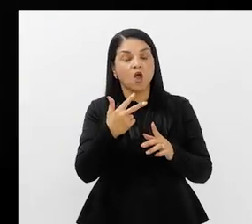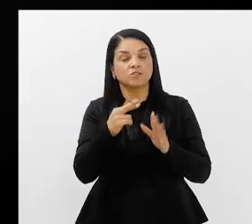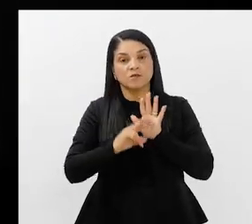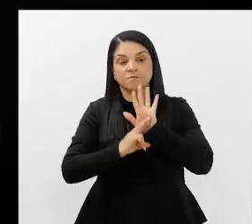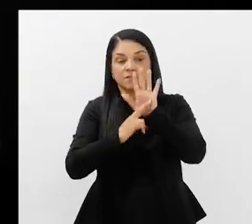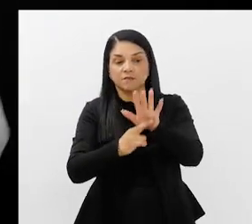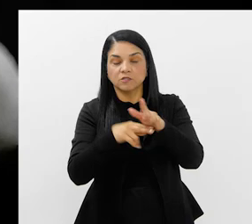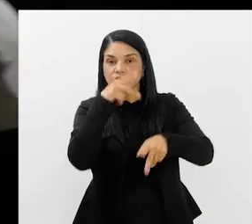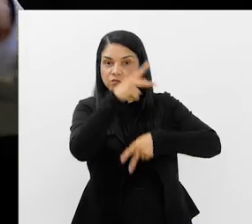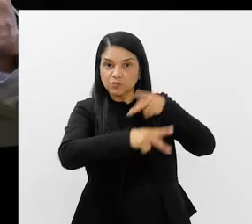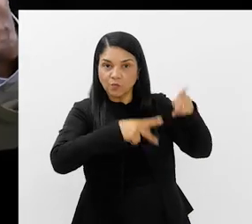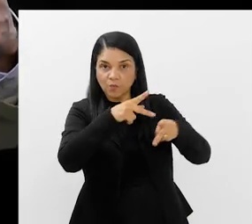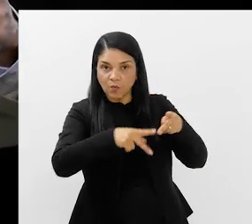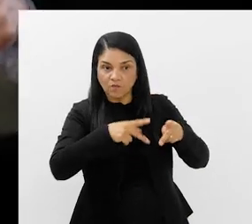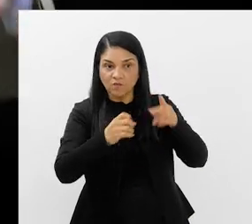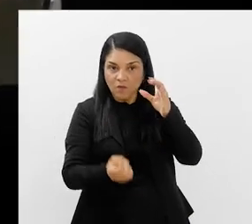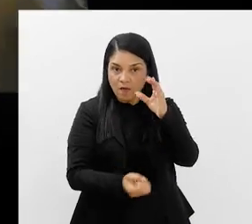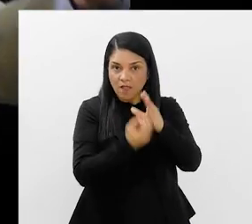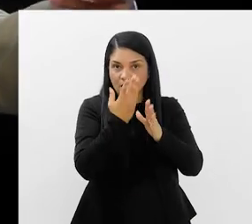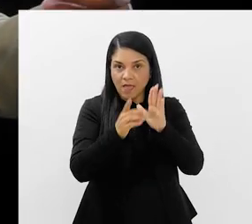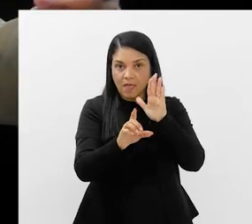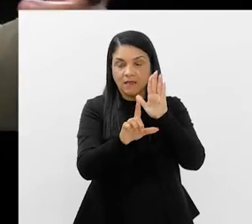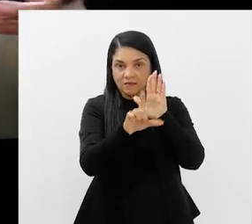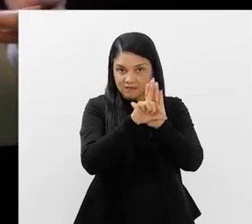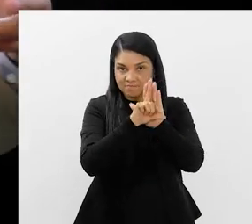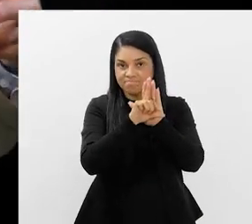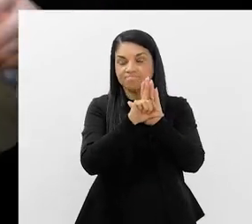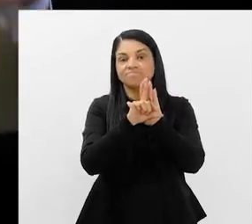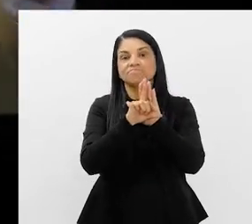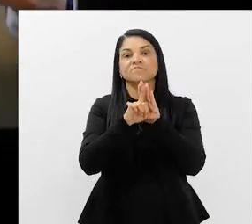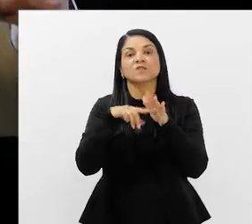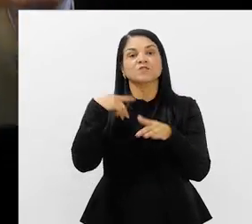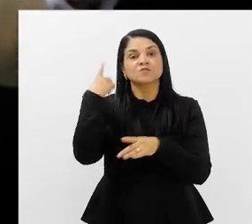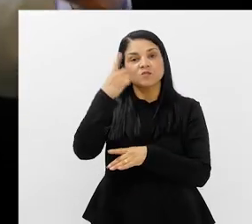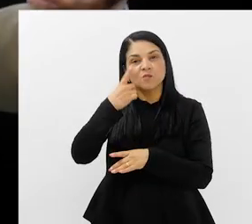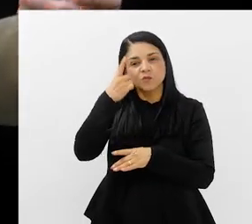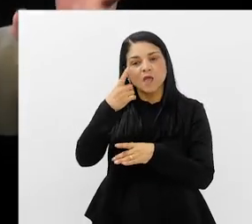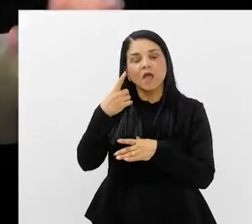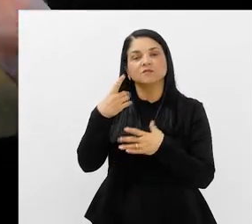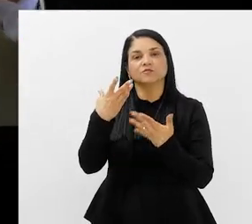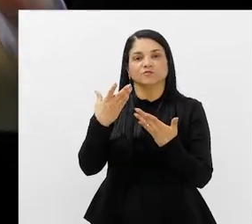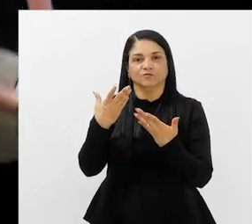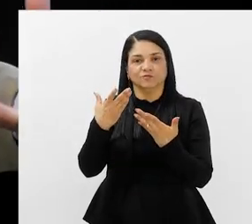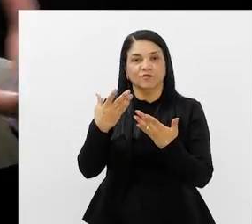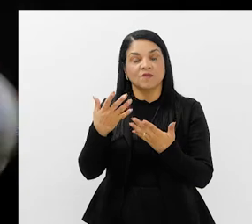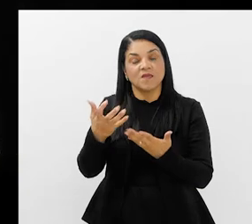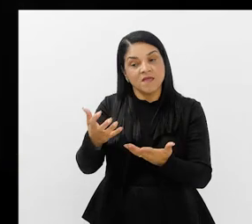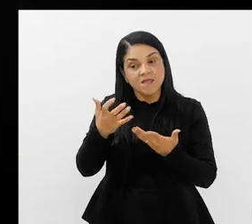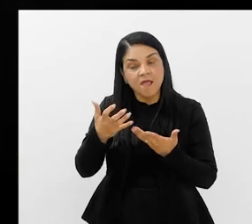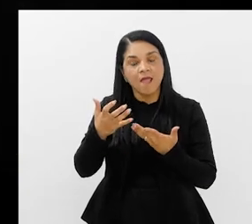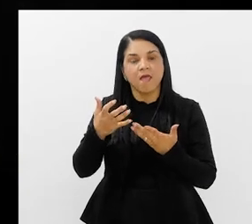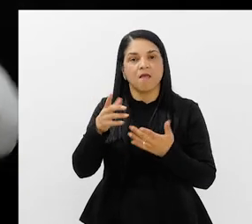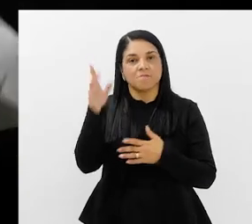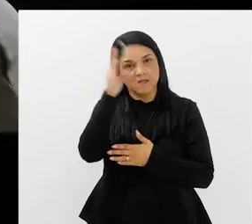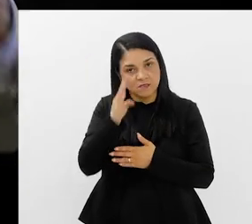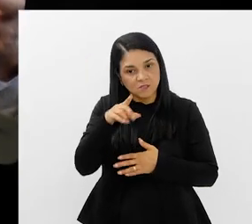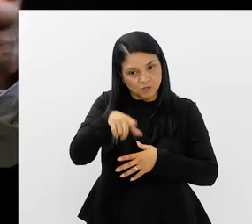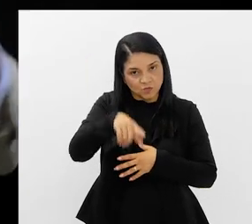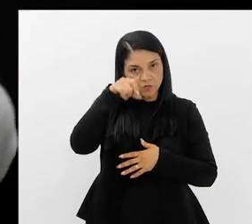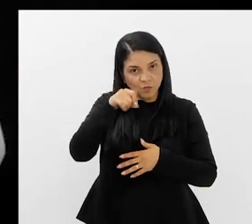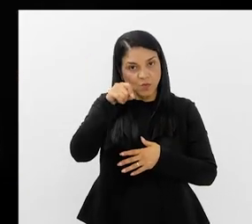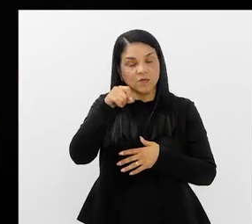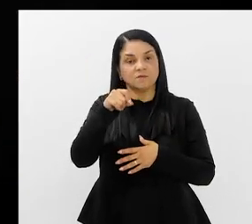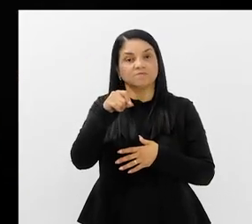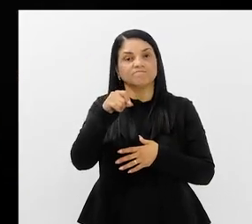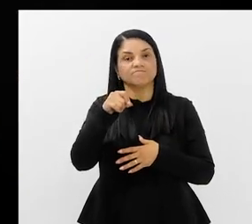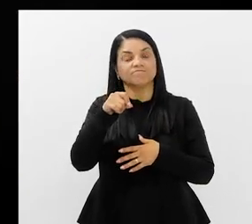do povo através do poder legislativo, com essas leis maravilhosas que a gente faz, de concretude. O que a gente quer... O que eu acho que a escolha